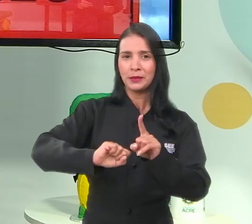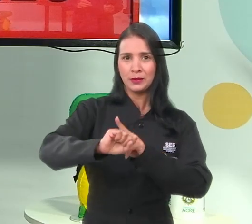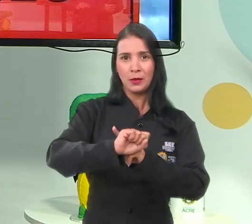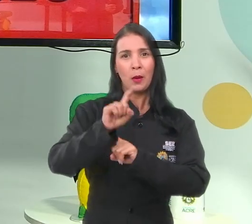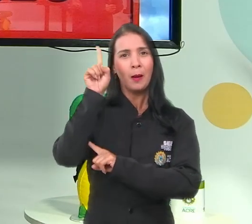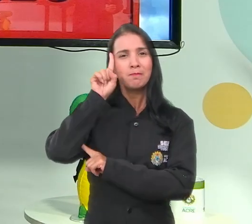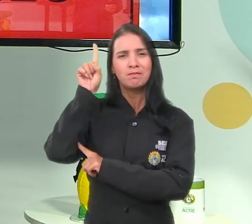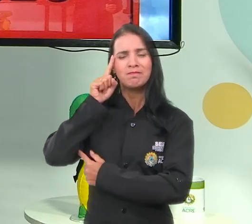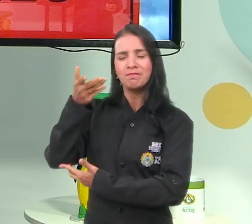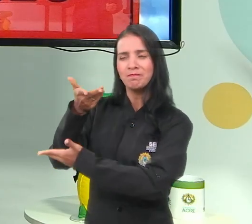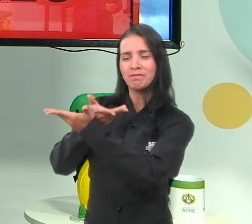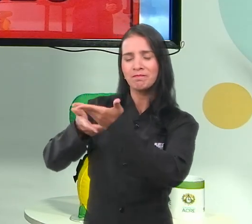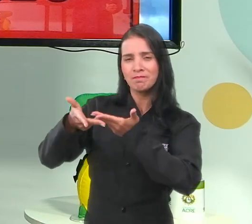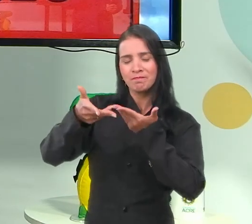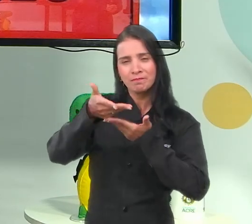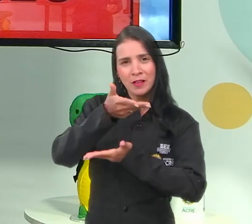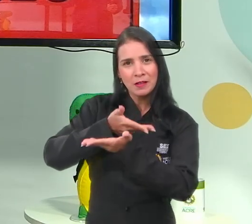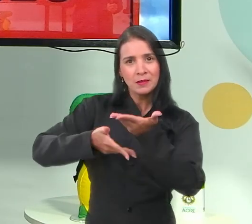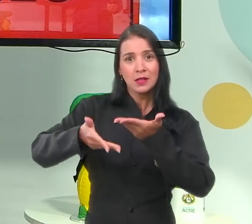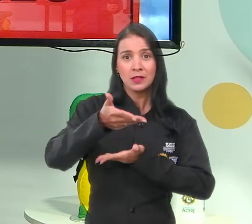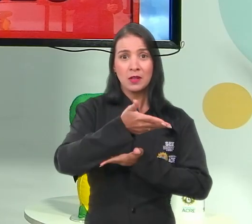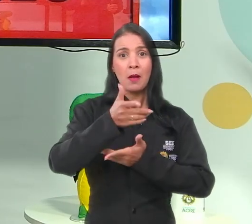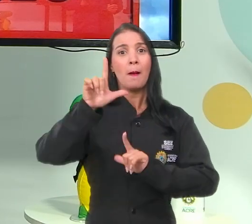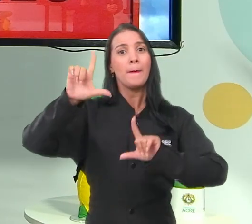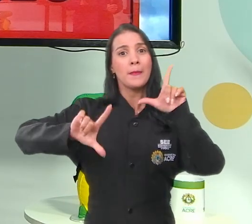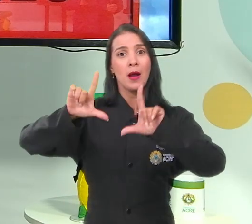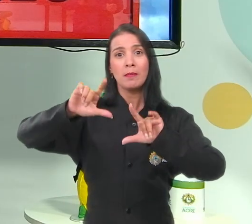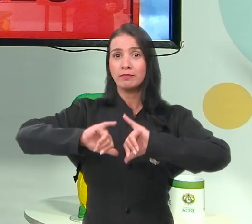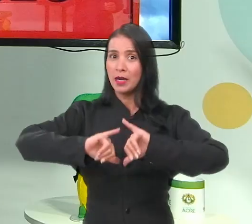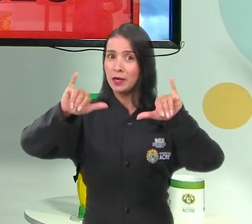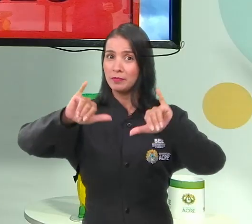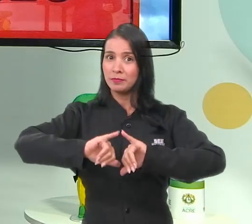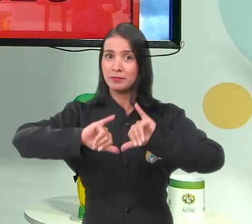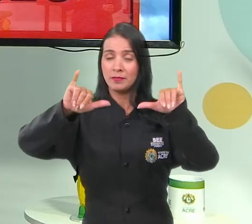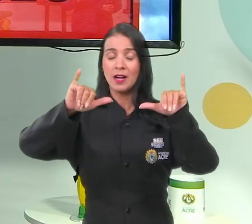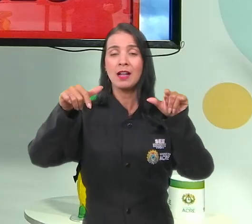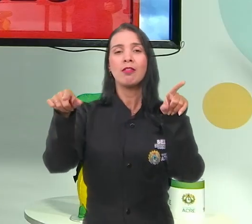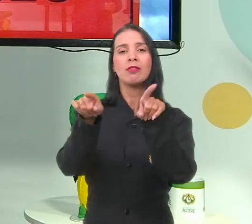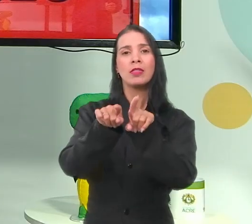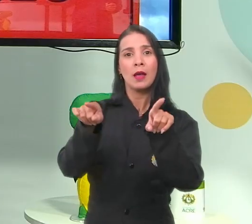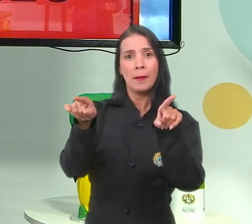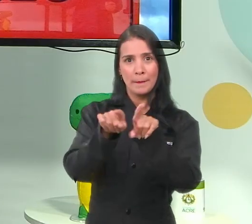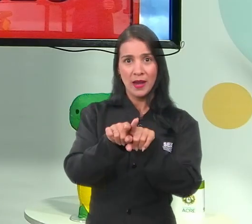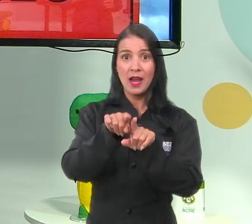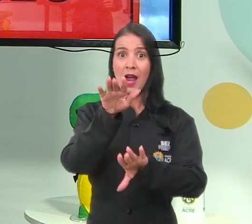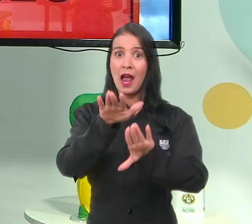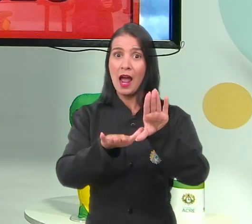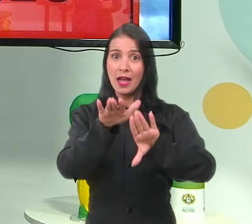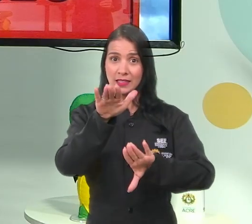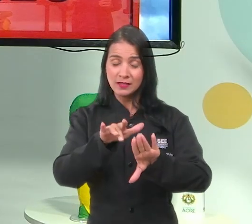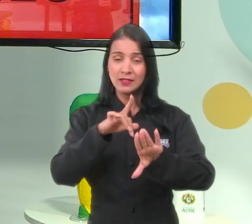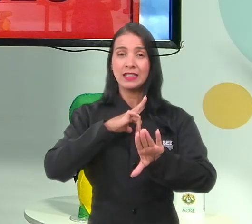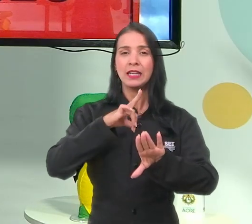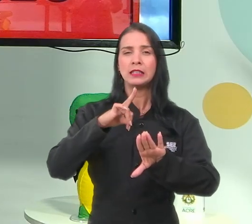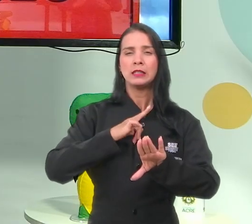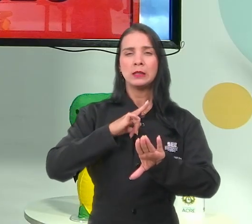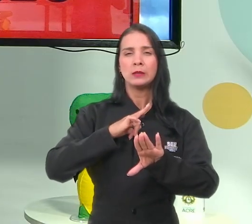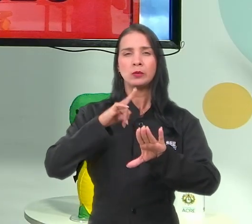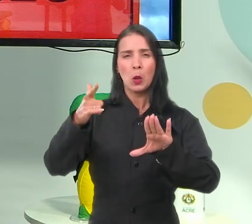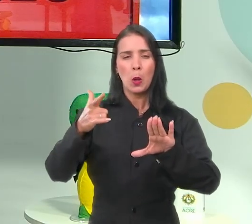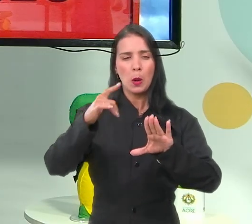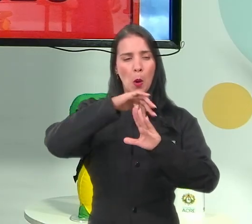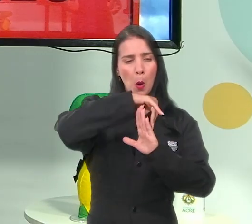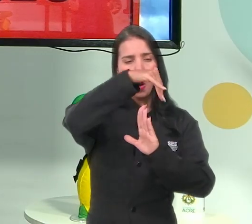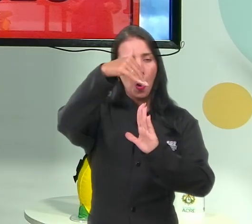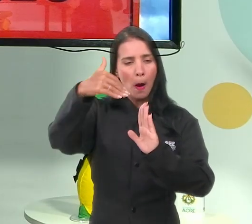Cotidianamente, através dos meios de comunicação, mesmo existindo todo um aparato